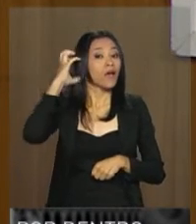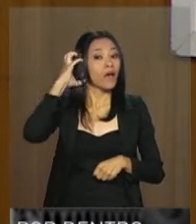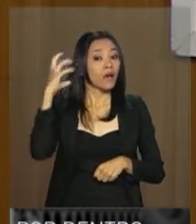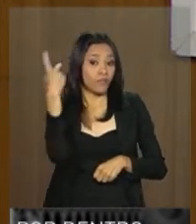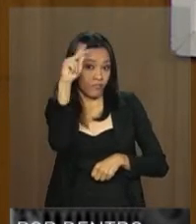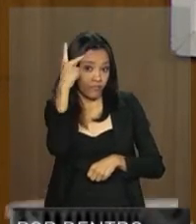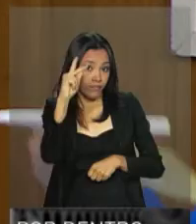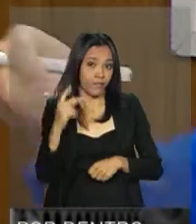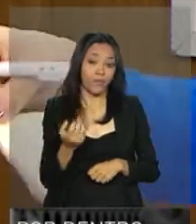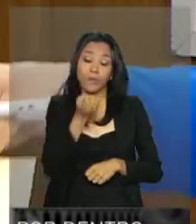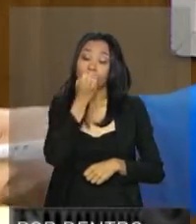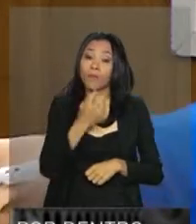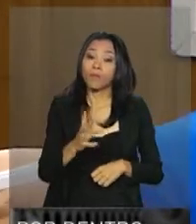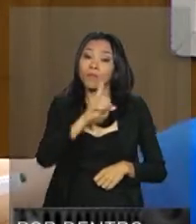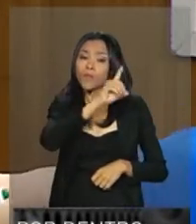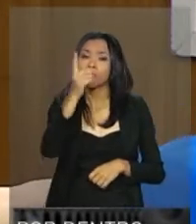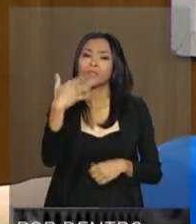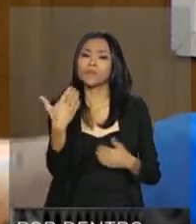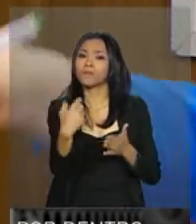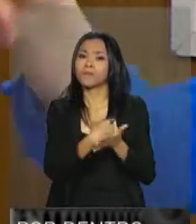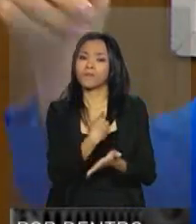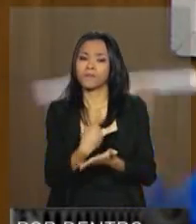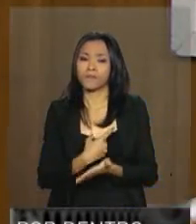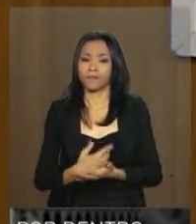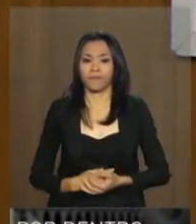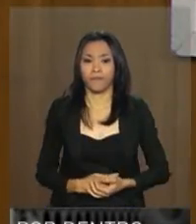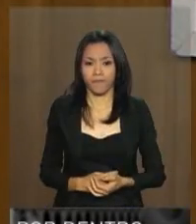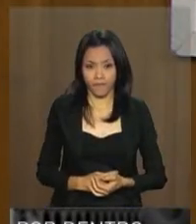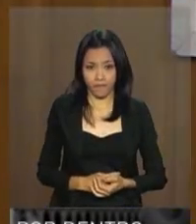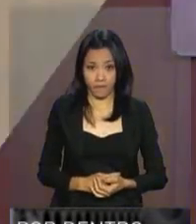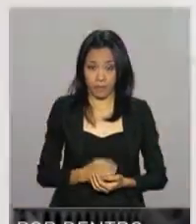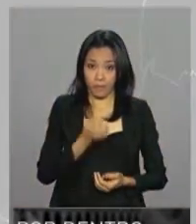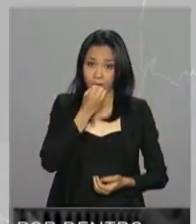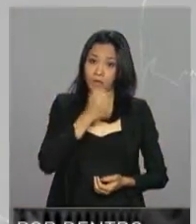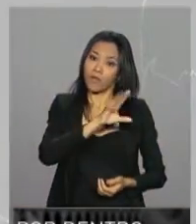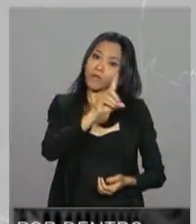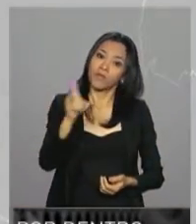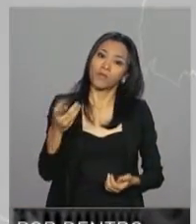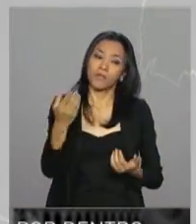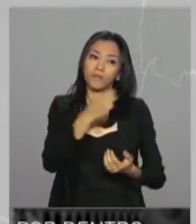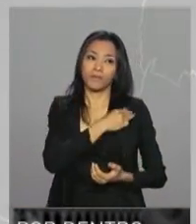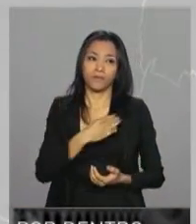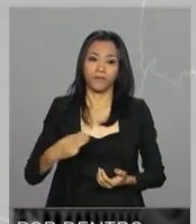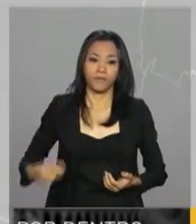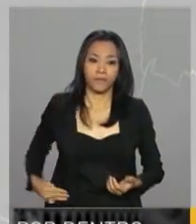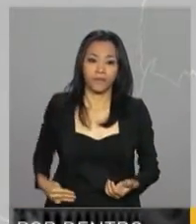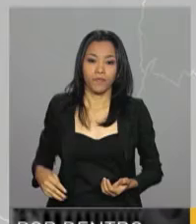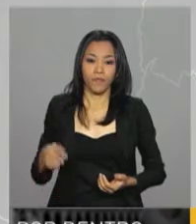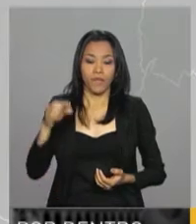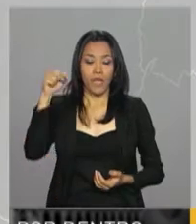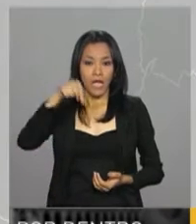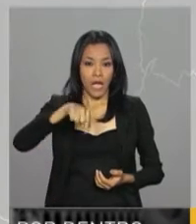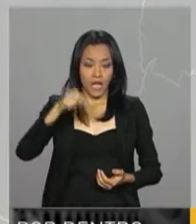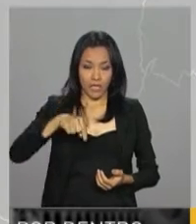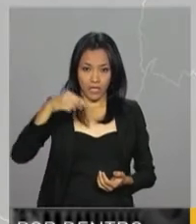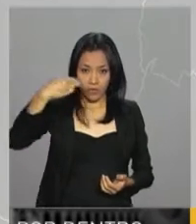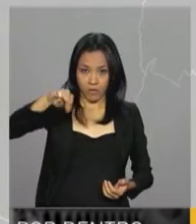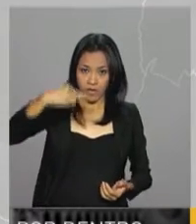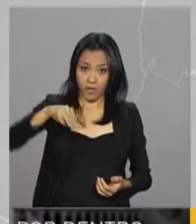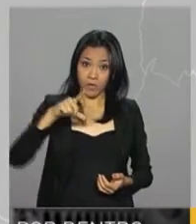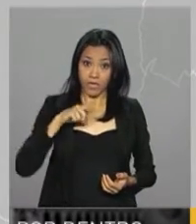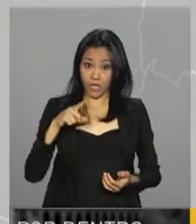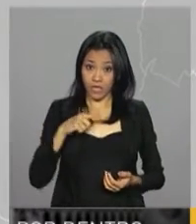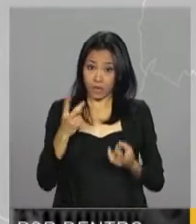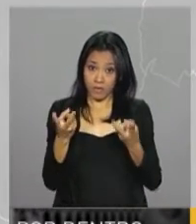am910 pra você com essa pergunta ou a carla bom dia hoje o ministro é aqui no maranhão isso que a gente tem percebido nos